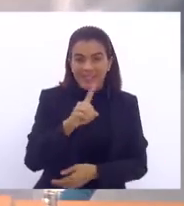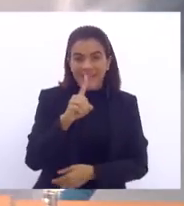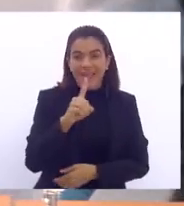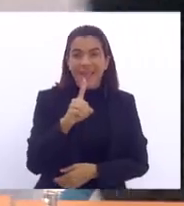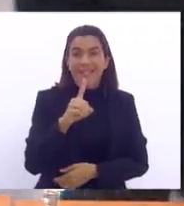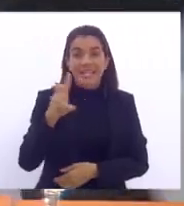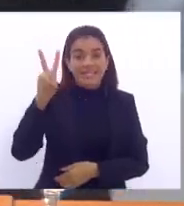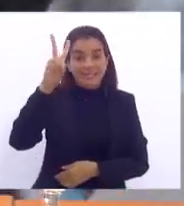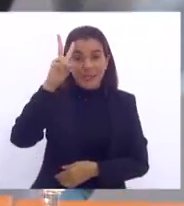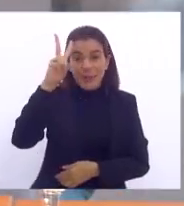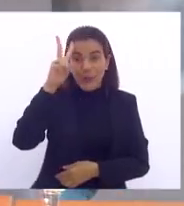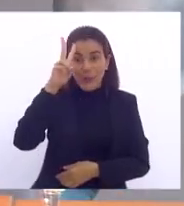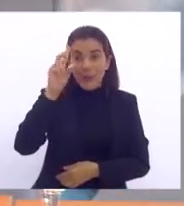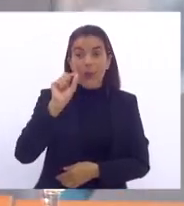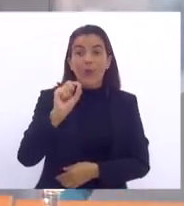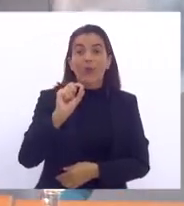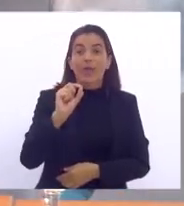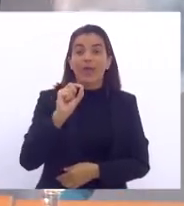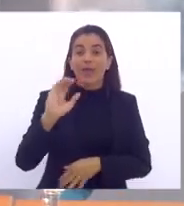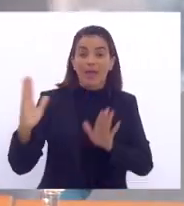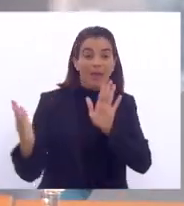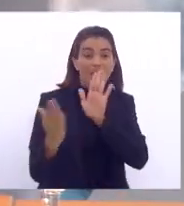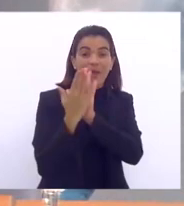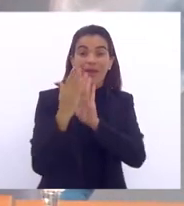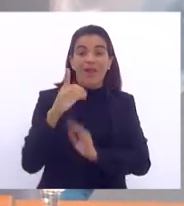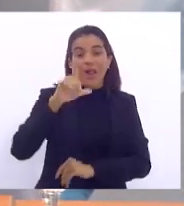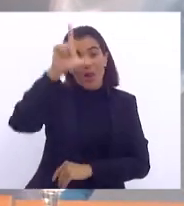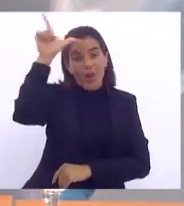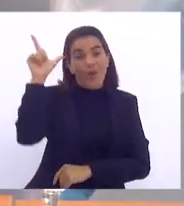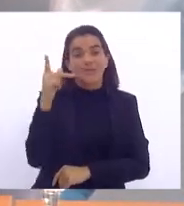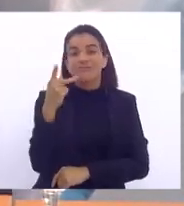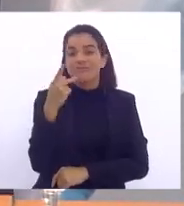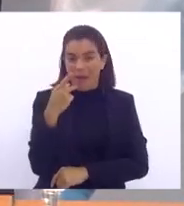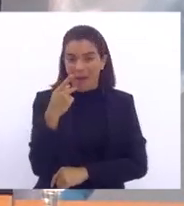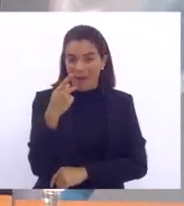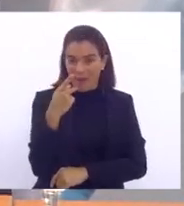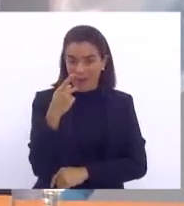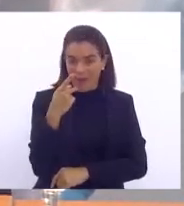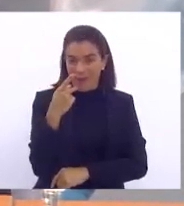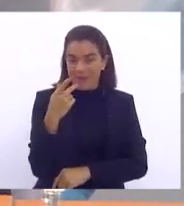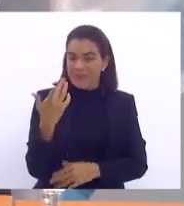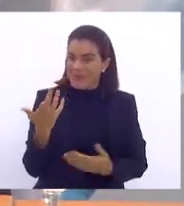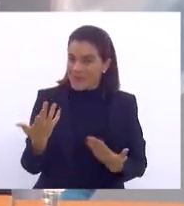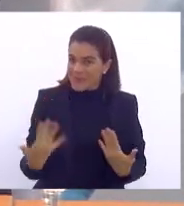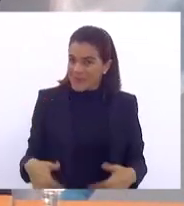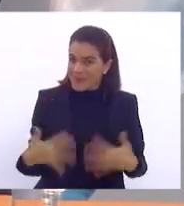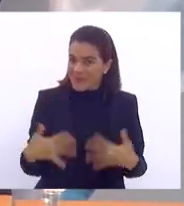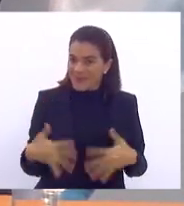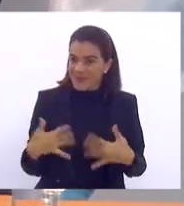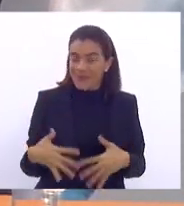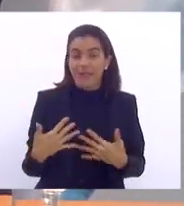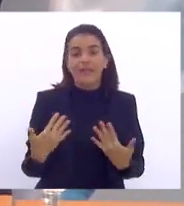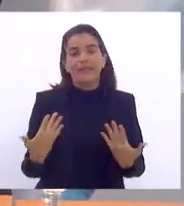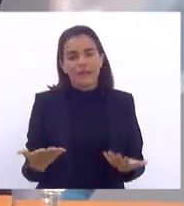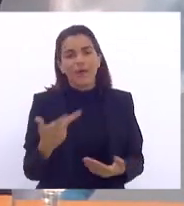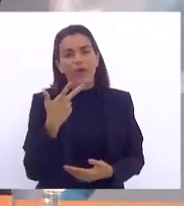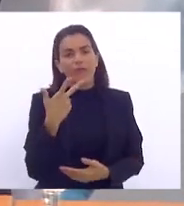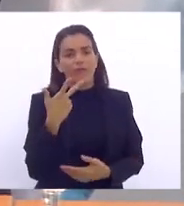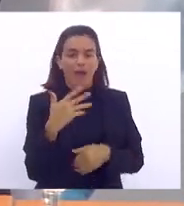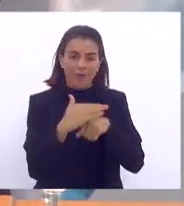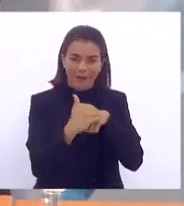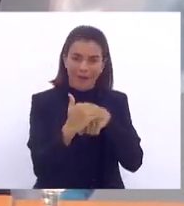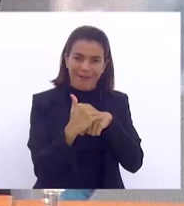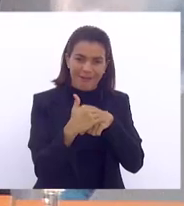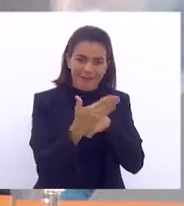enfrentar o meu decano aqui meu velho de guerra Luís Paulo de frente então assim eu digo isso aqui com muito carinho